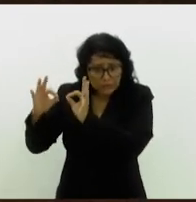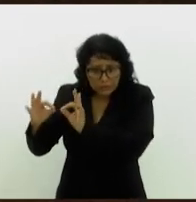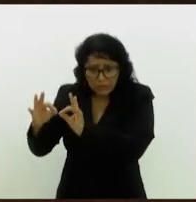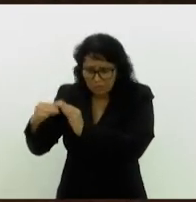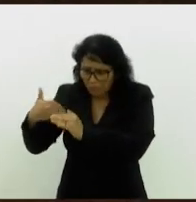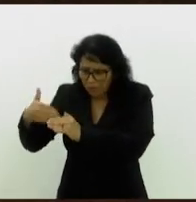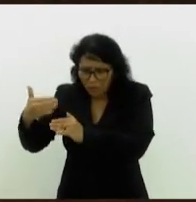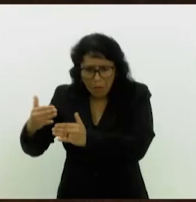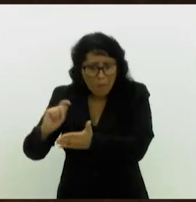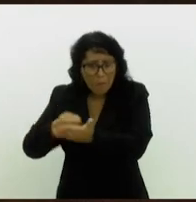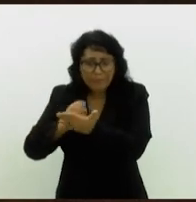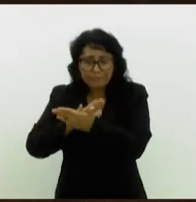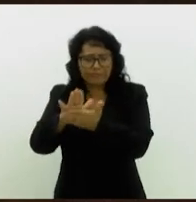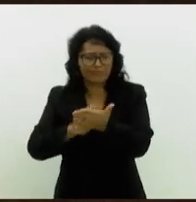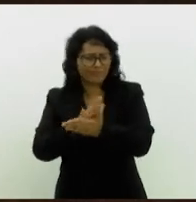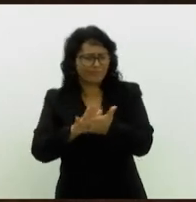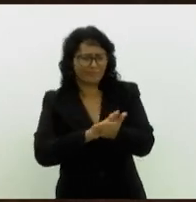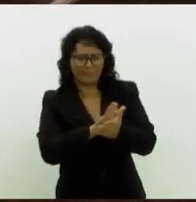Presidente